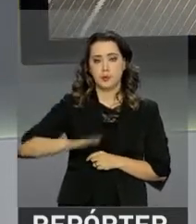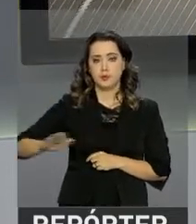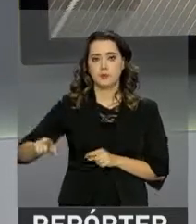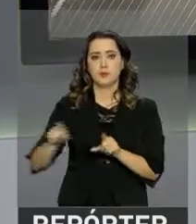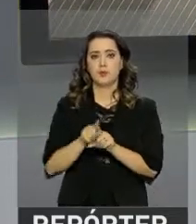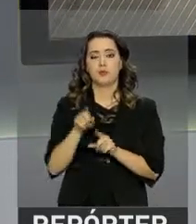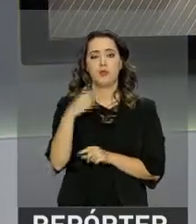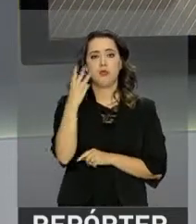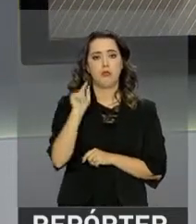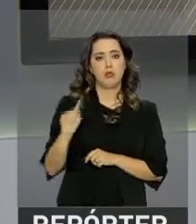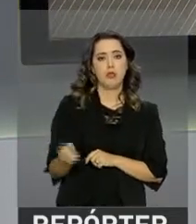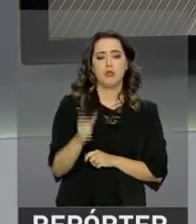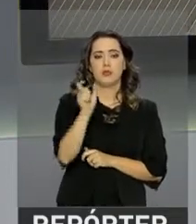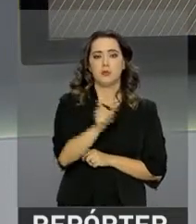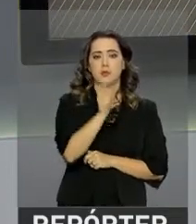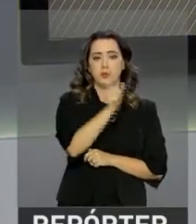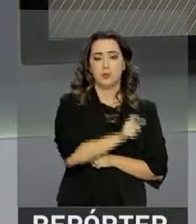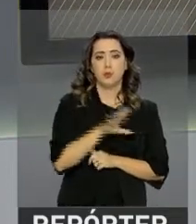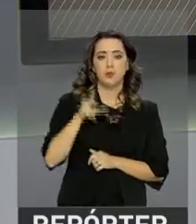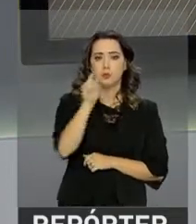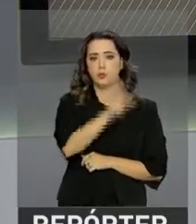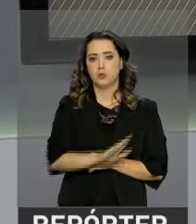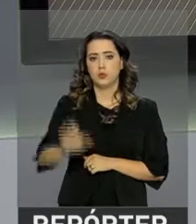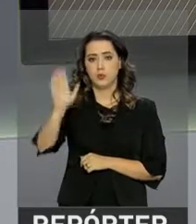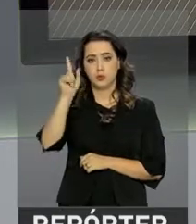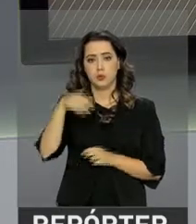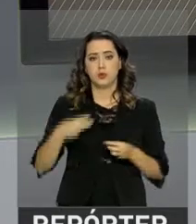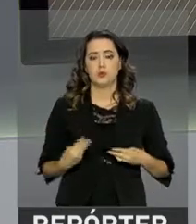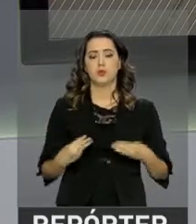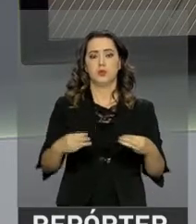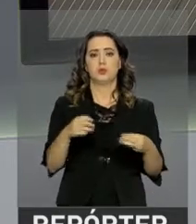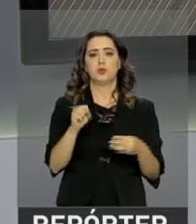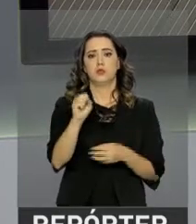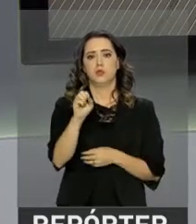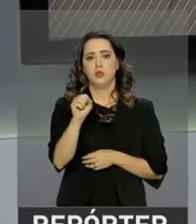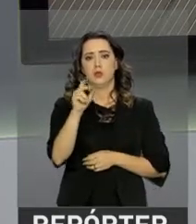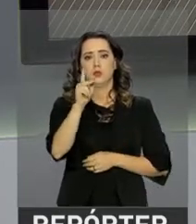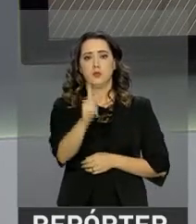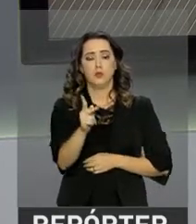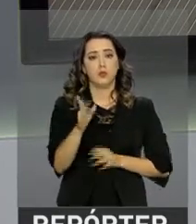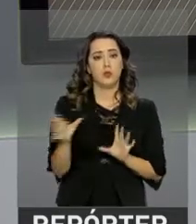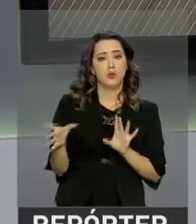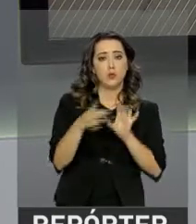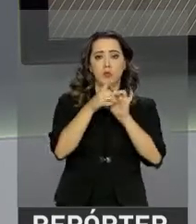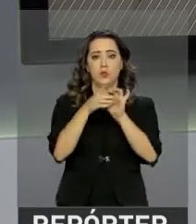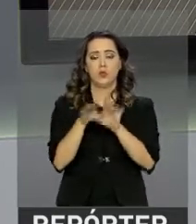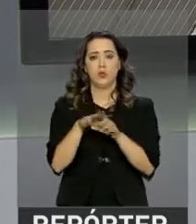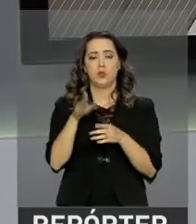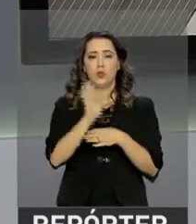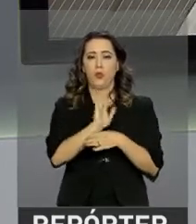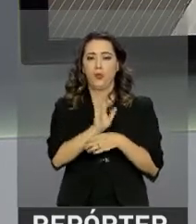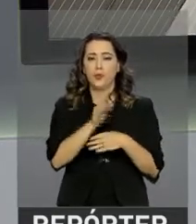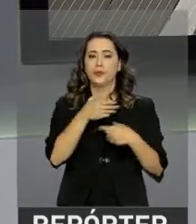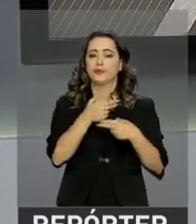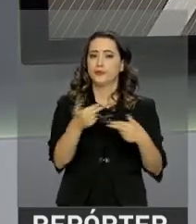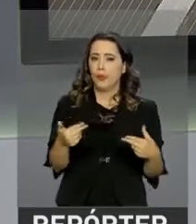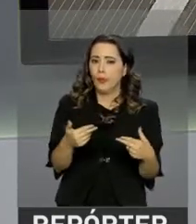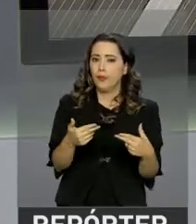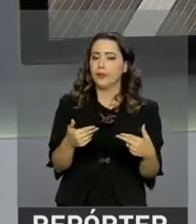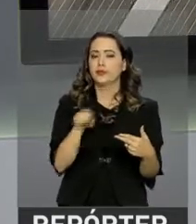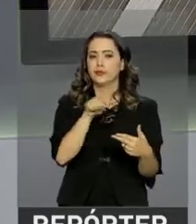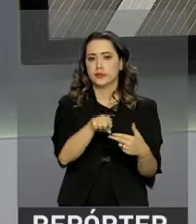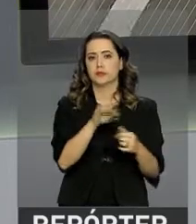Brasil. A iniciativa é do Ministério da Segurança Pública e o foco foi o compartilhamento de arquivos digitais pela internet.